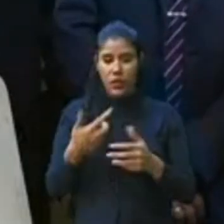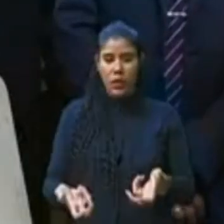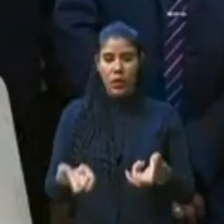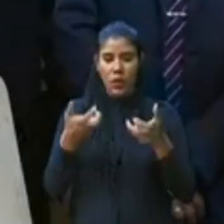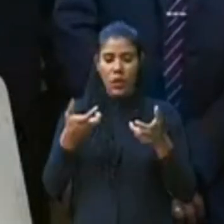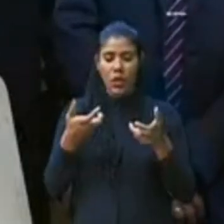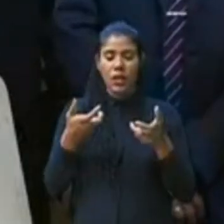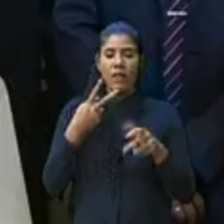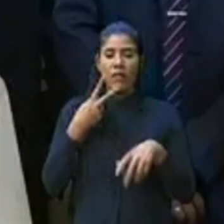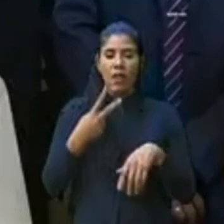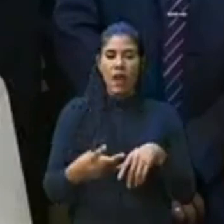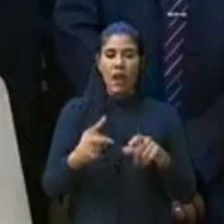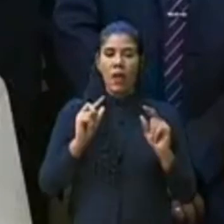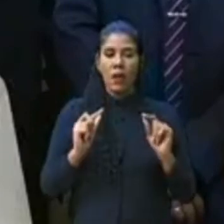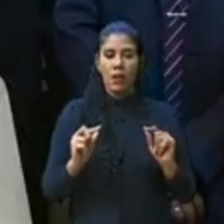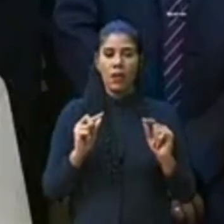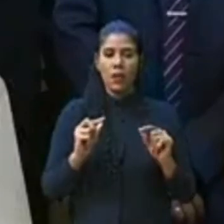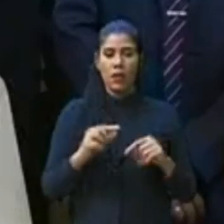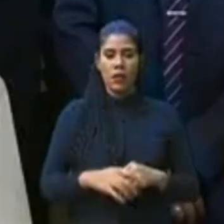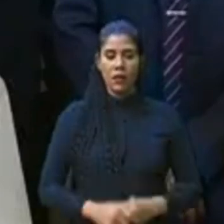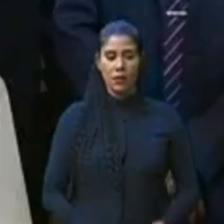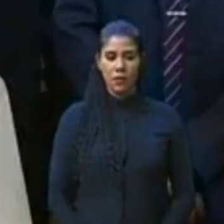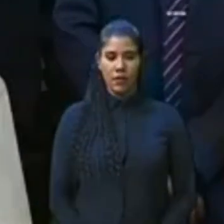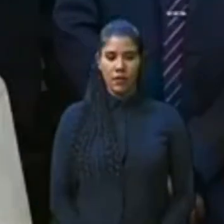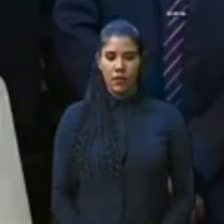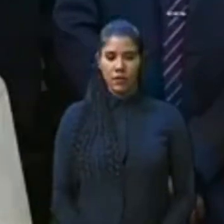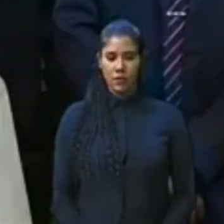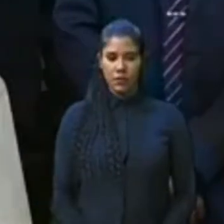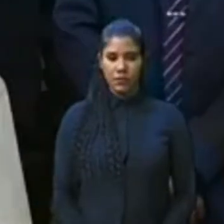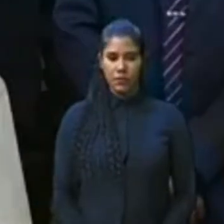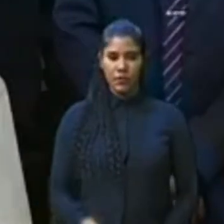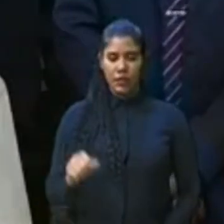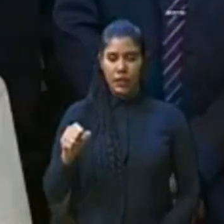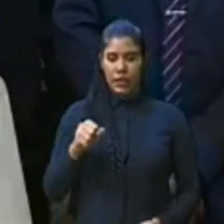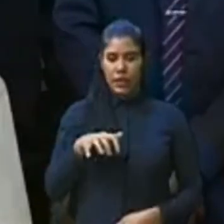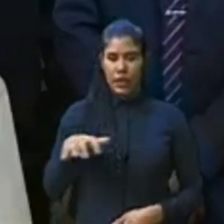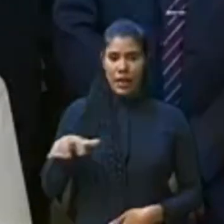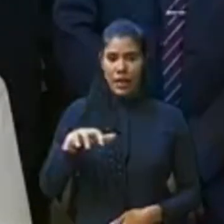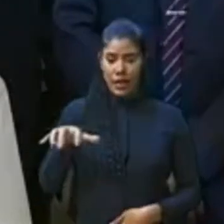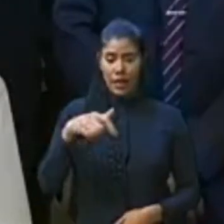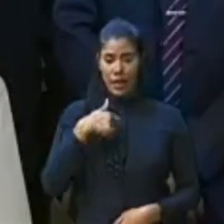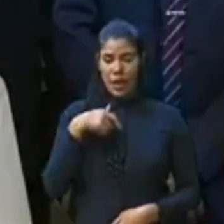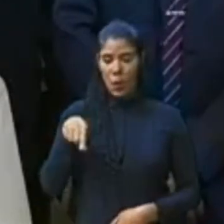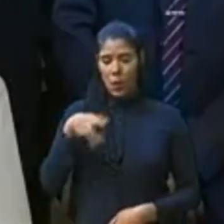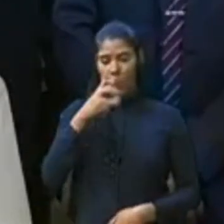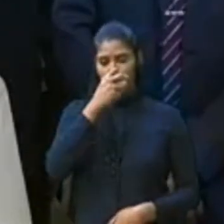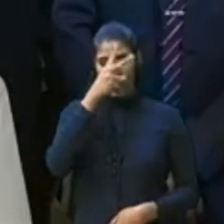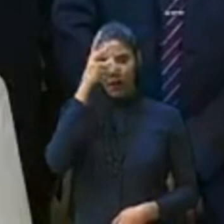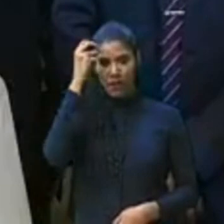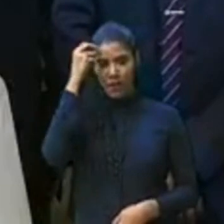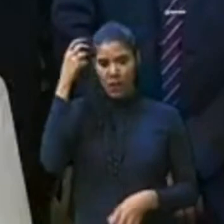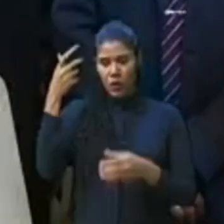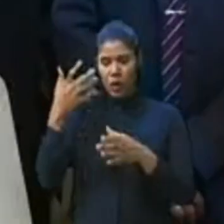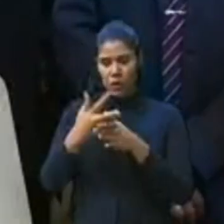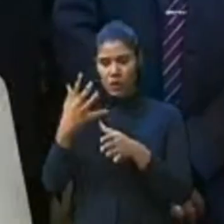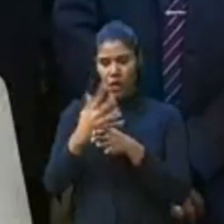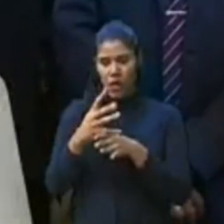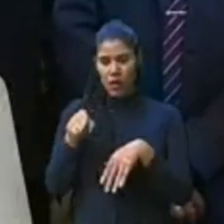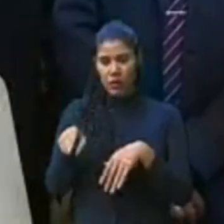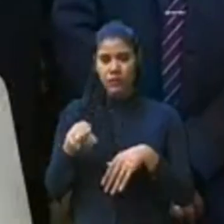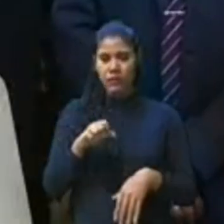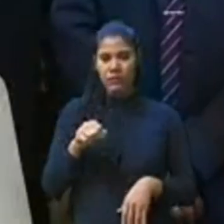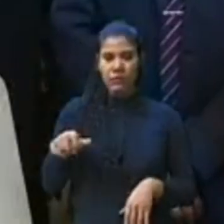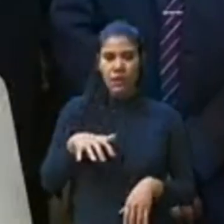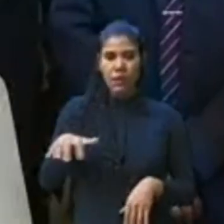uma dedicação exatamente a essas dificuldades. O Cariri, praticamente, quando eu fui ser prefeito de uma cidade do interior, o